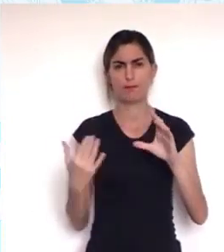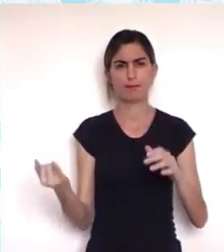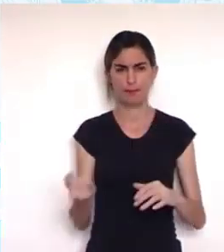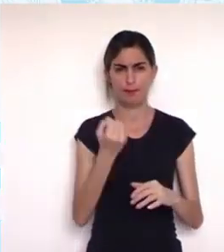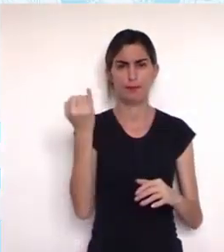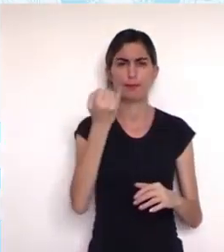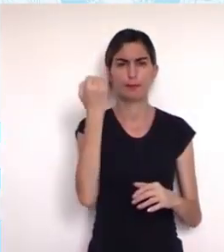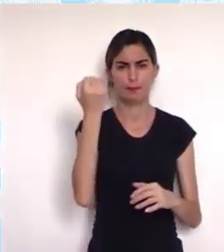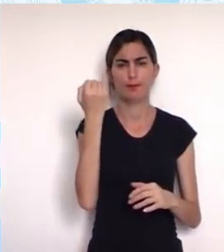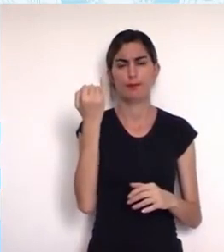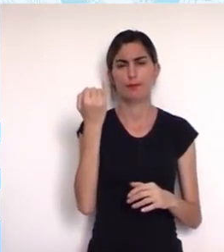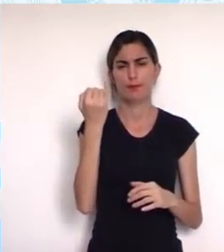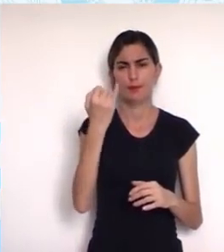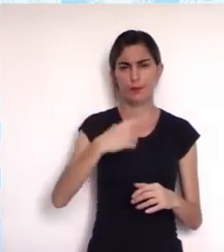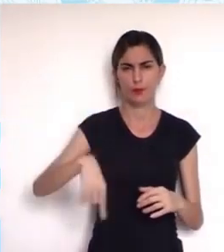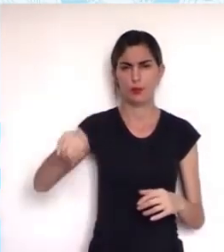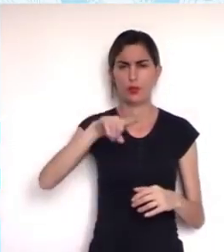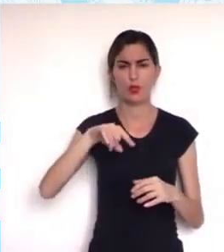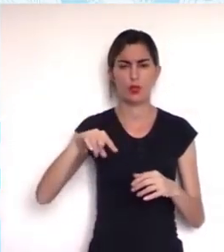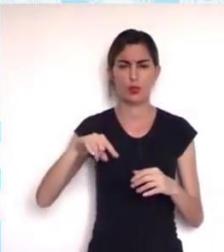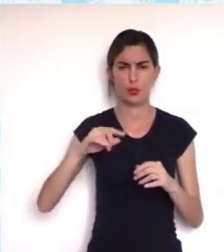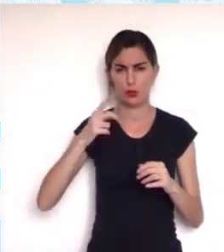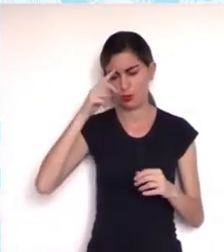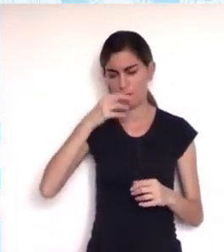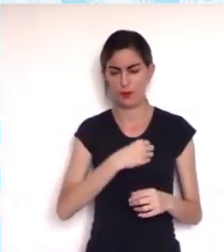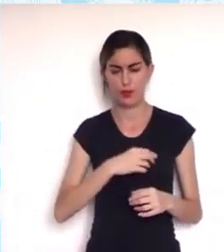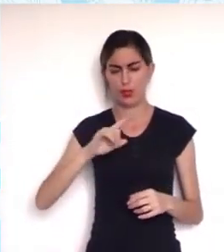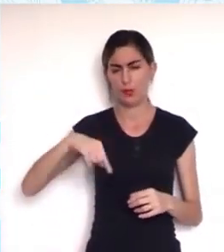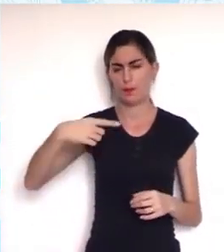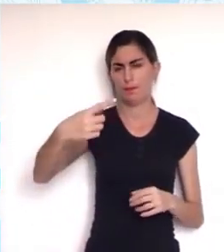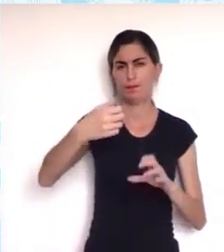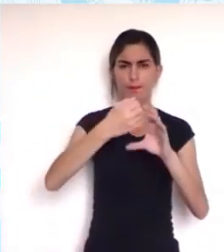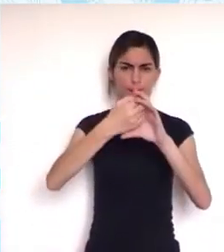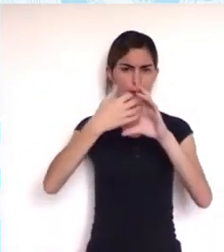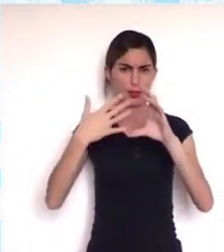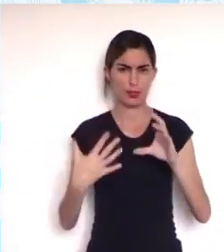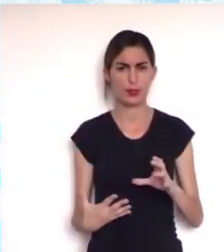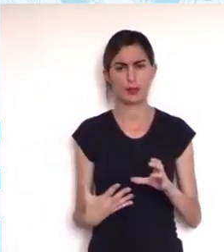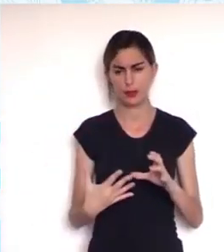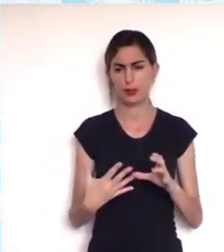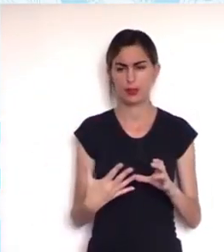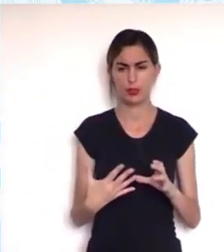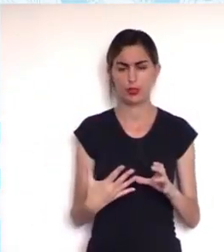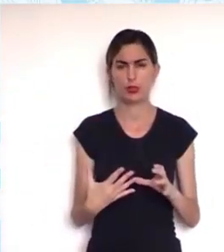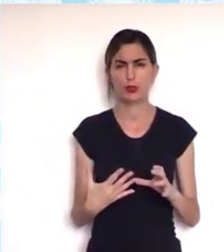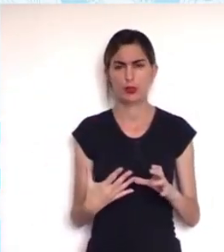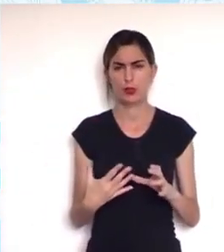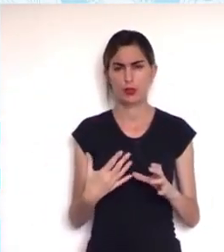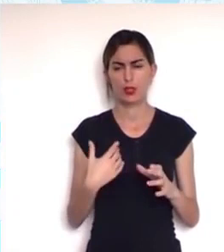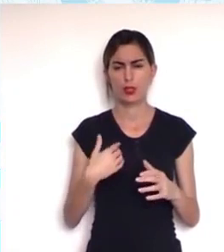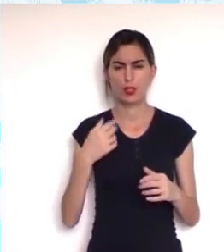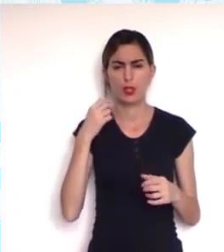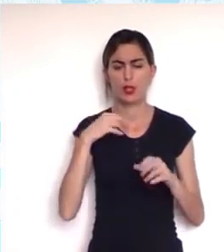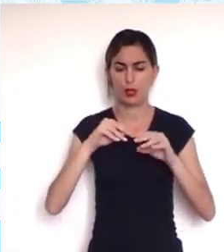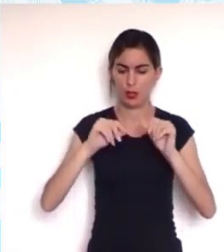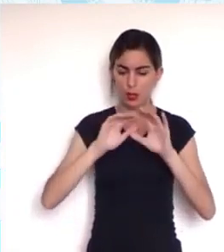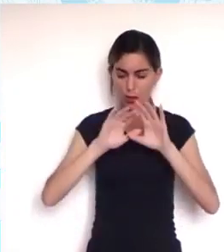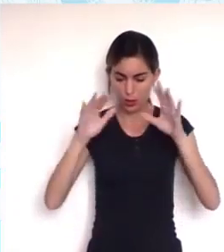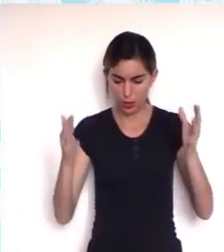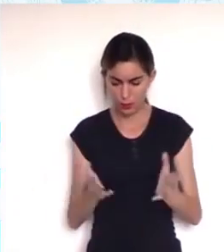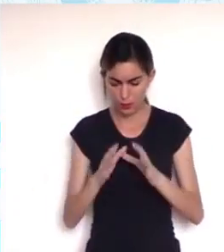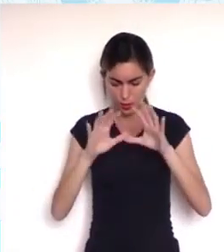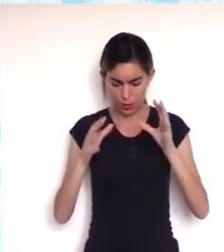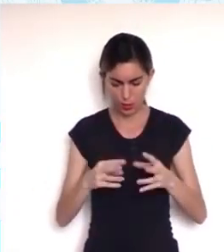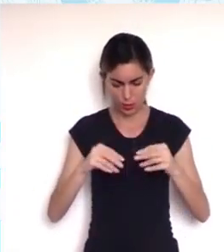são importantes para o nosso cotidiano. Características, né, da divisão da